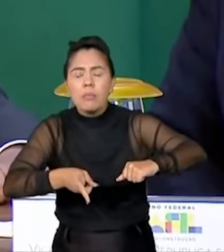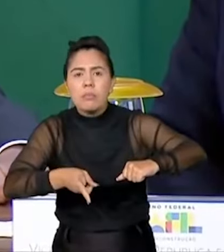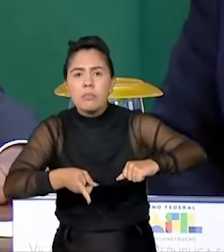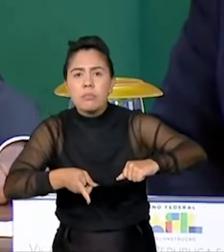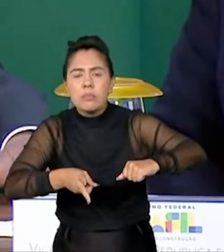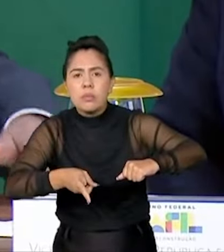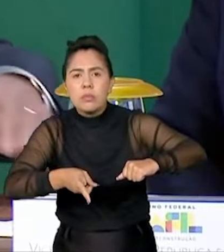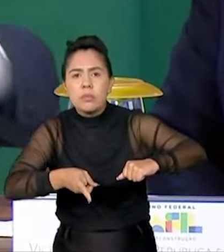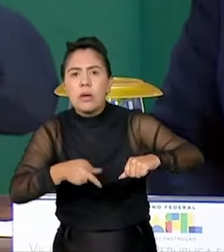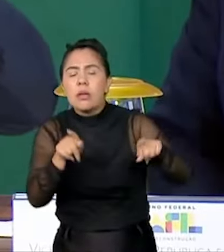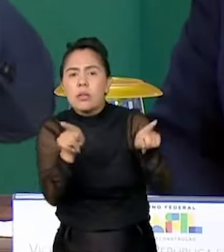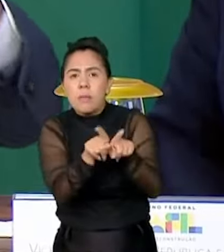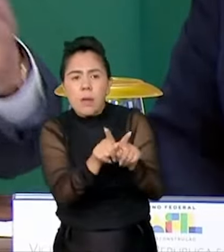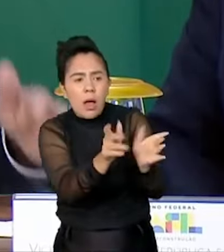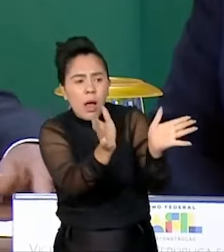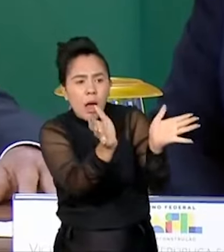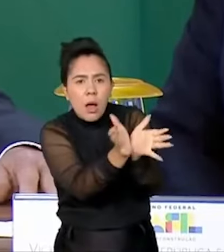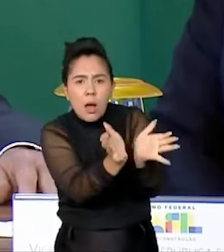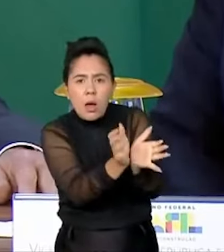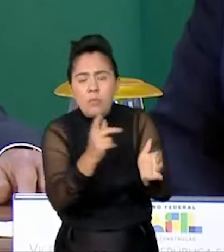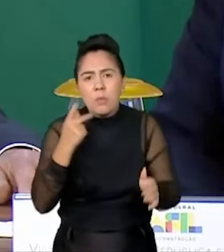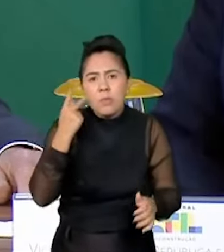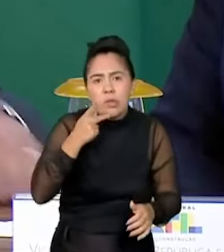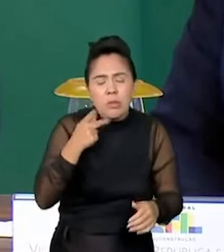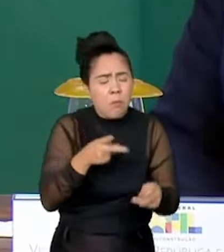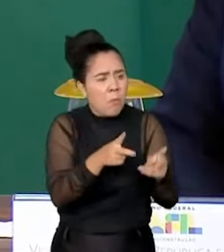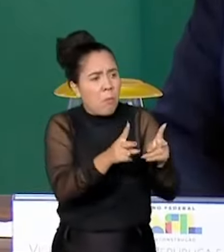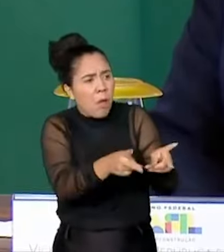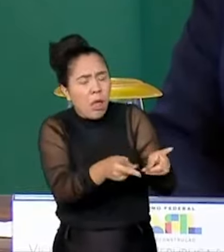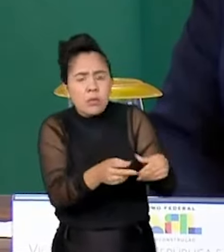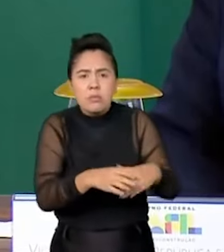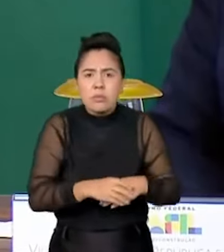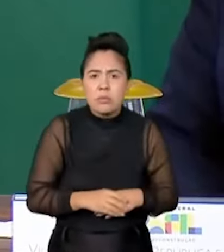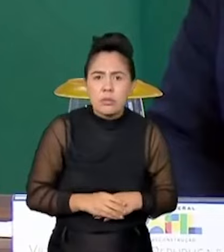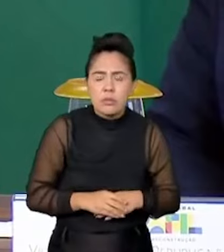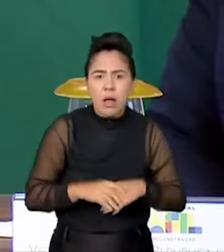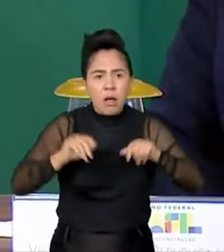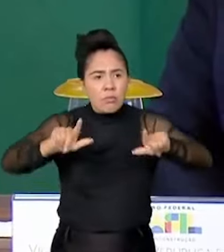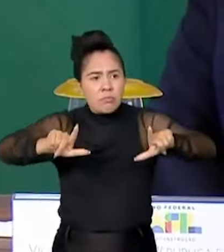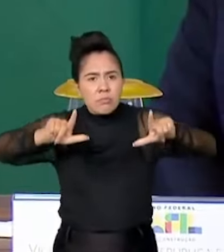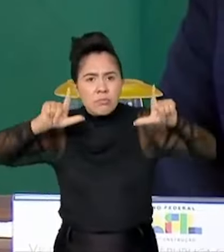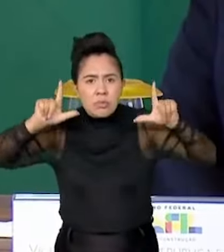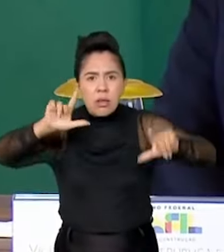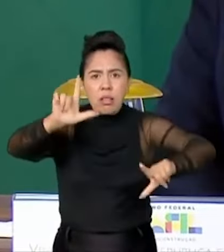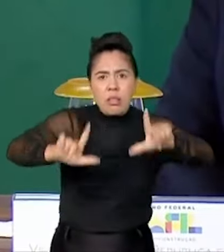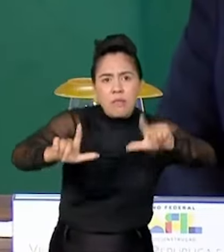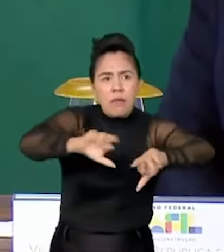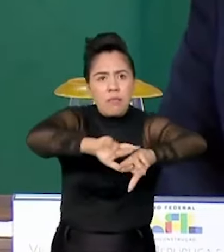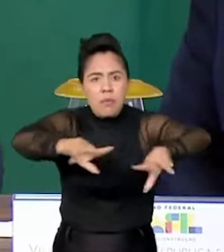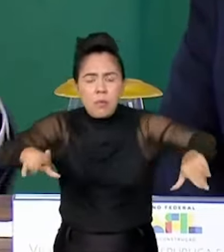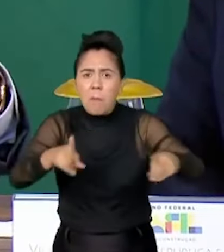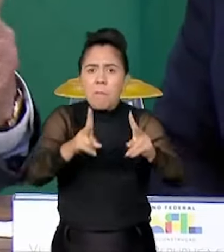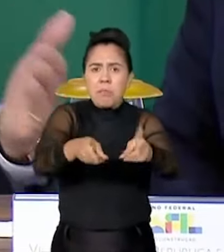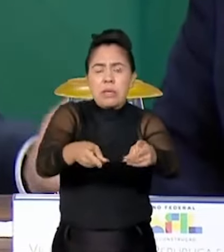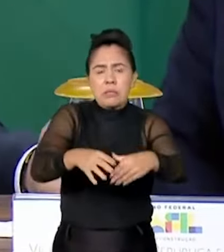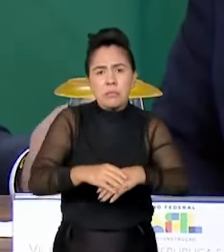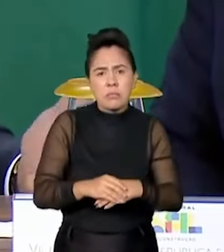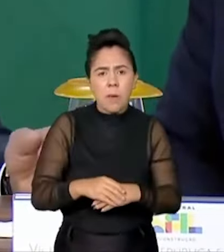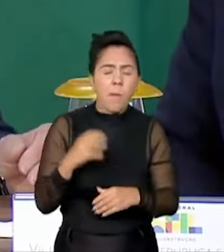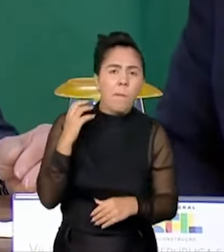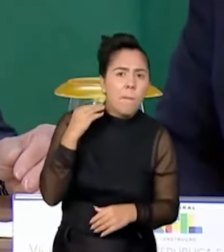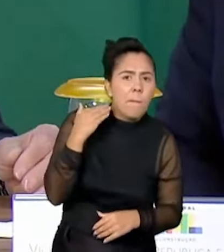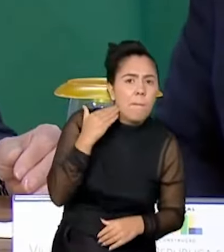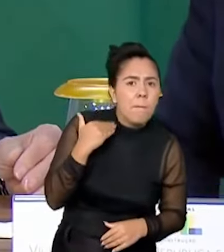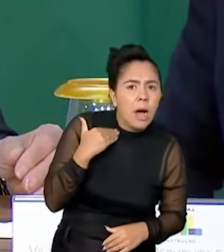A classe política é quase que a mesma. A imprensa é a mesma. Os bancos são o